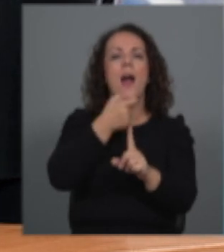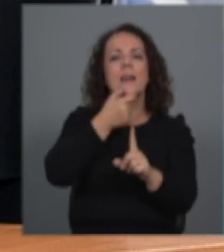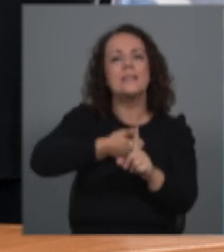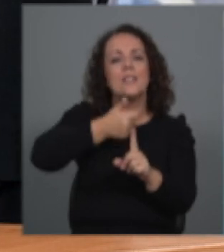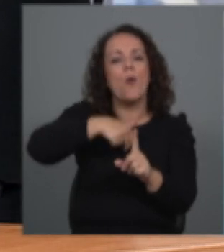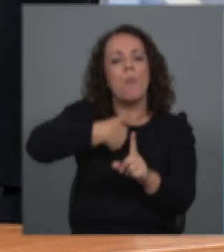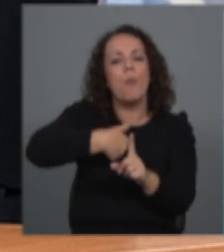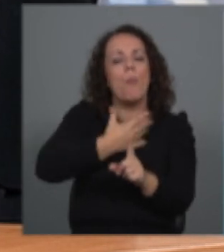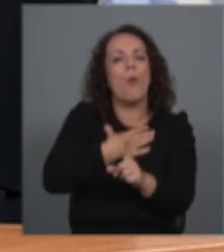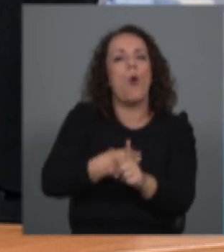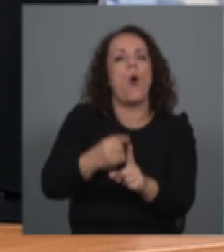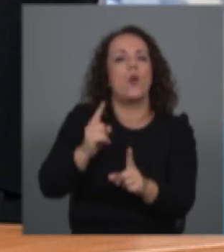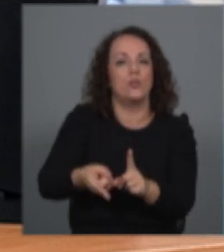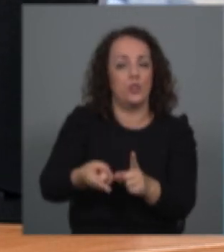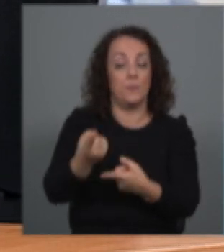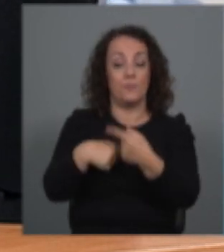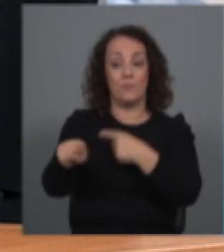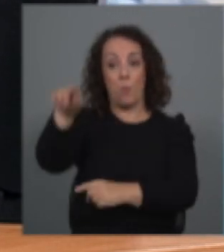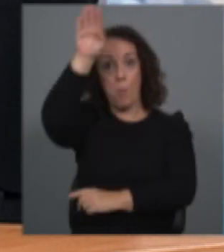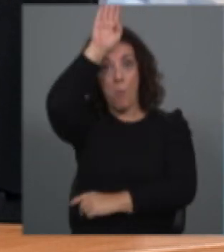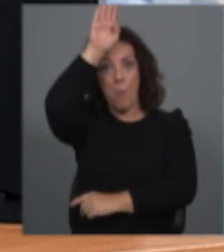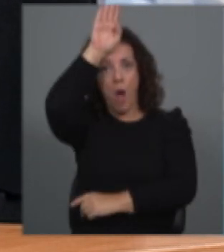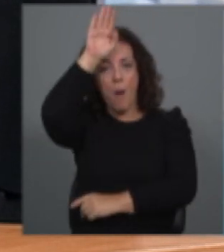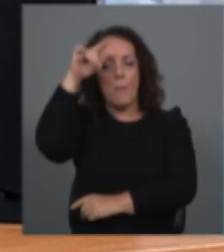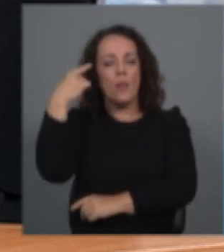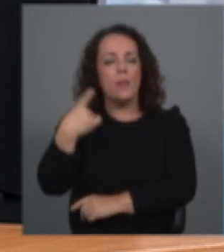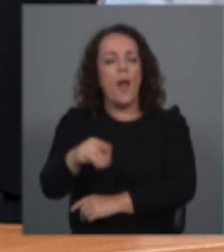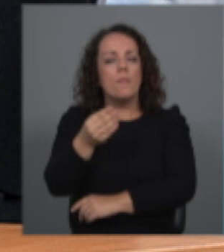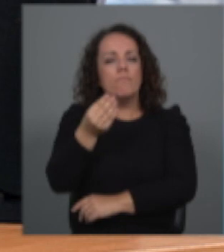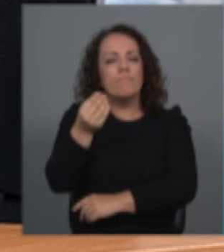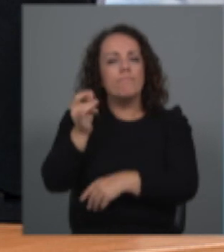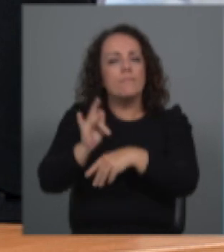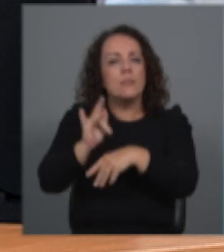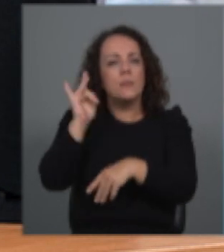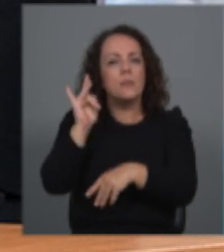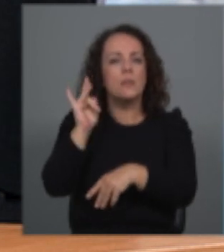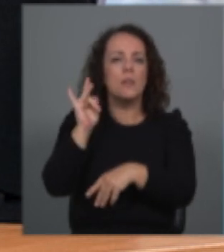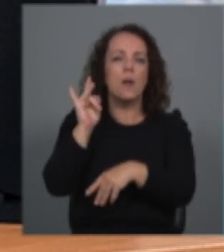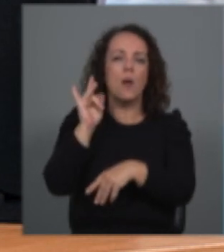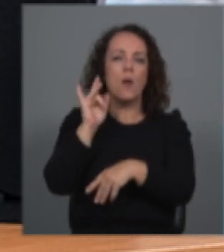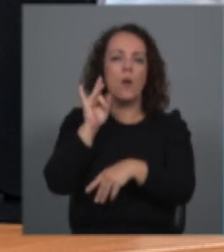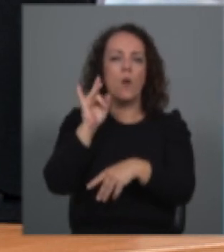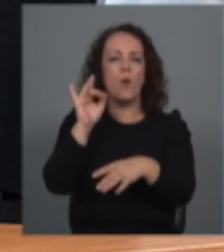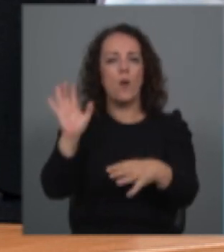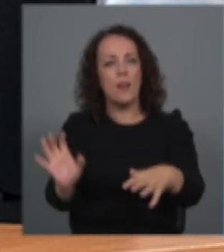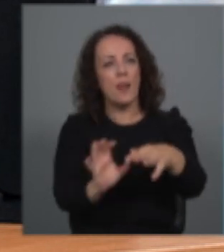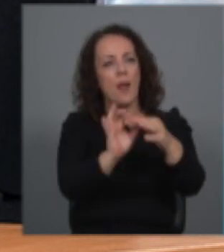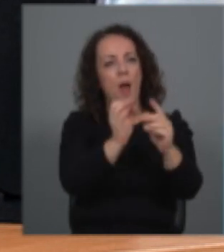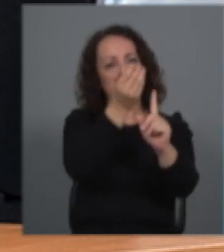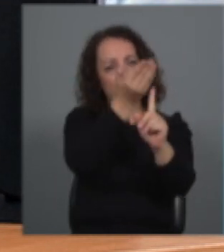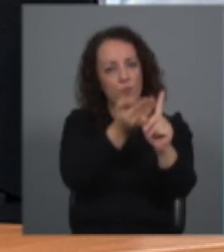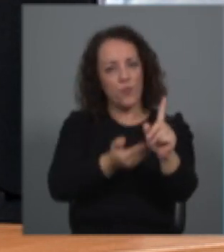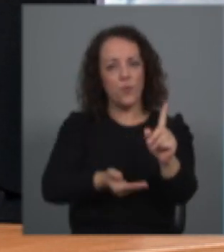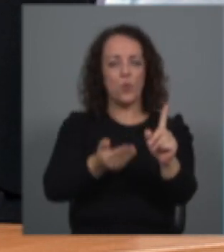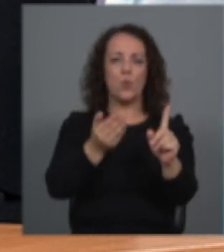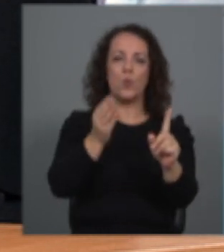Papa Francisco tem intuições, lendo a figura de Francisco, percebeu que depois